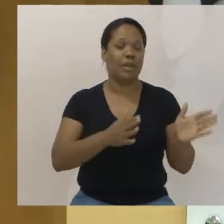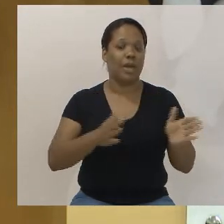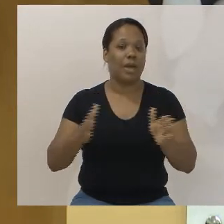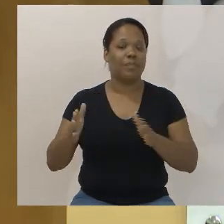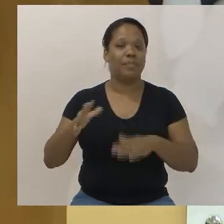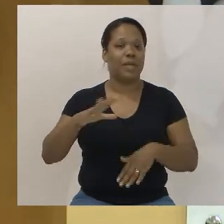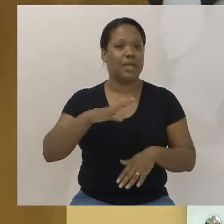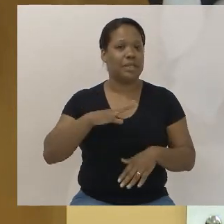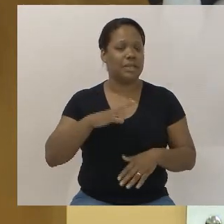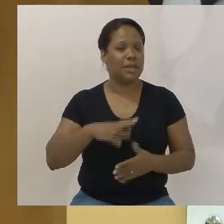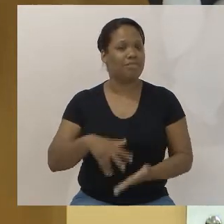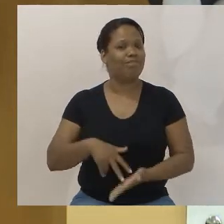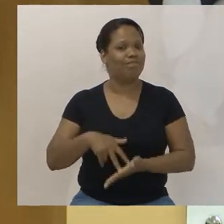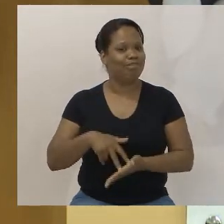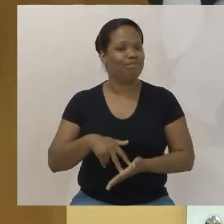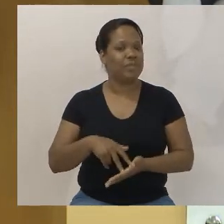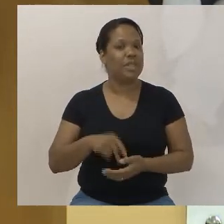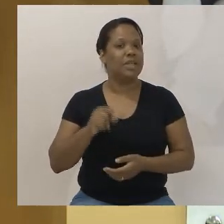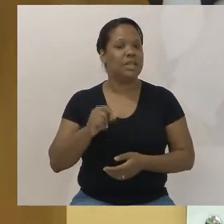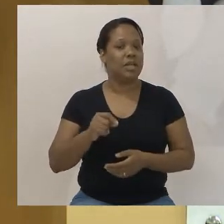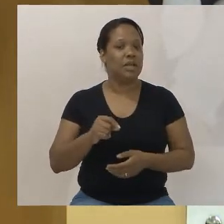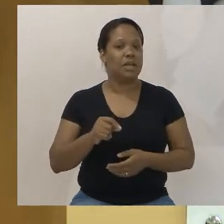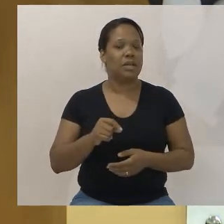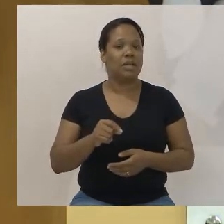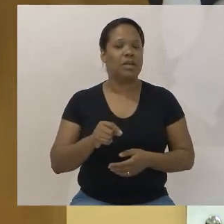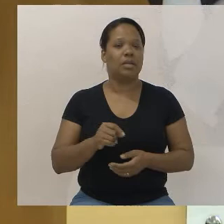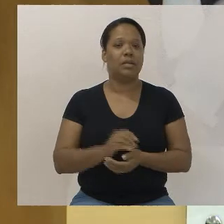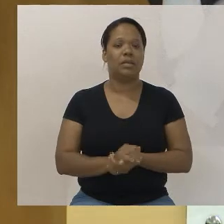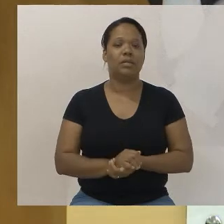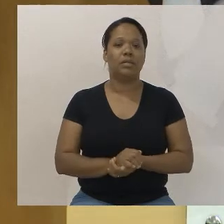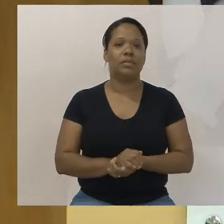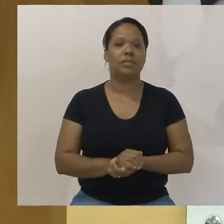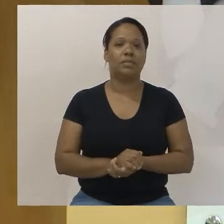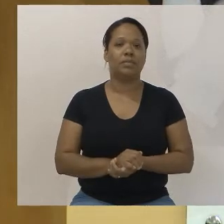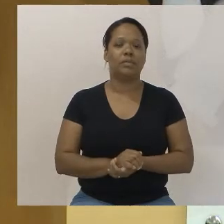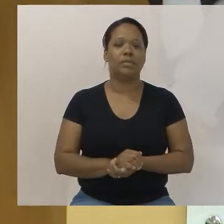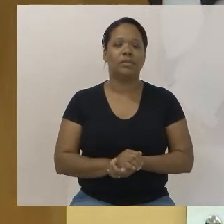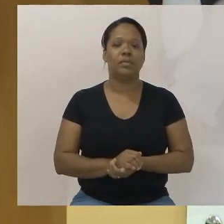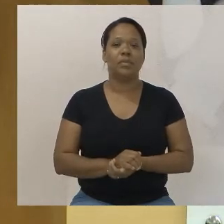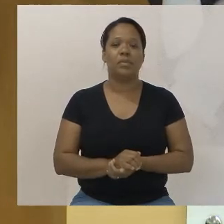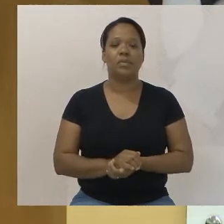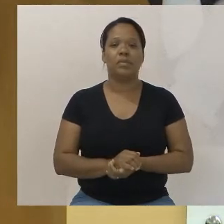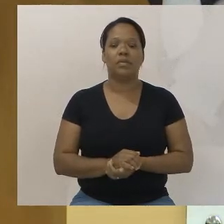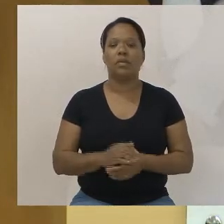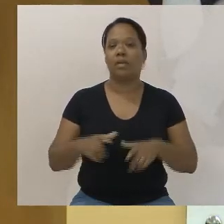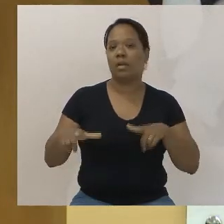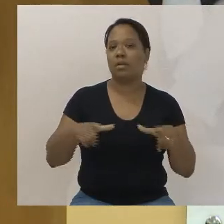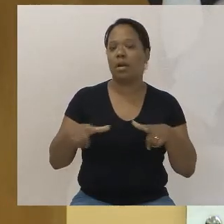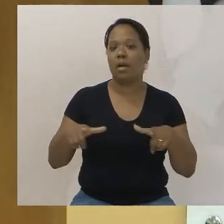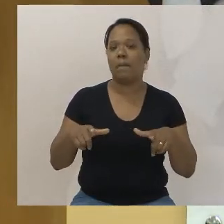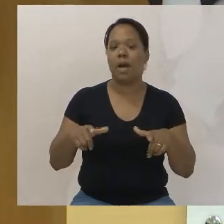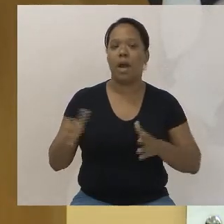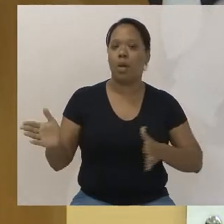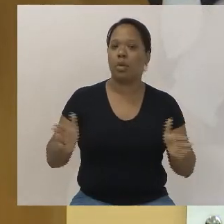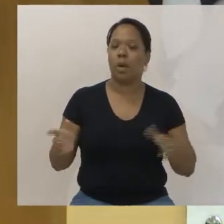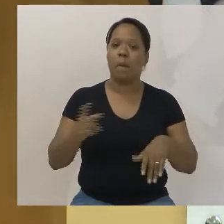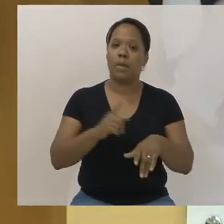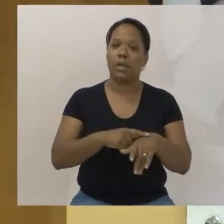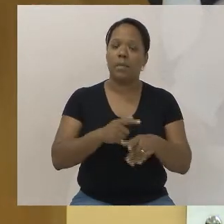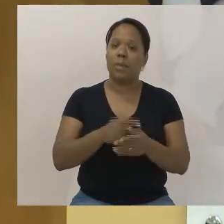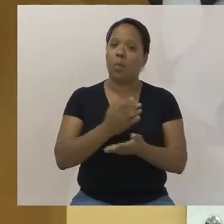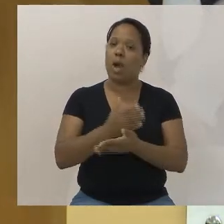continua e quem passa por aqui que faz o protagonismo não fica mais as pessoas a cidade continua e é